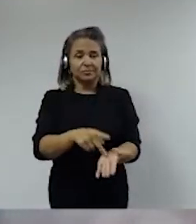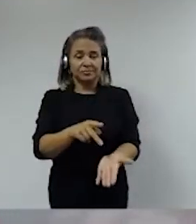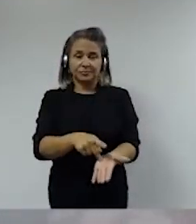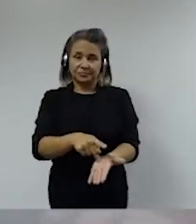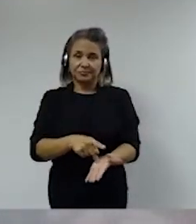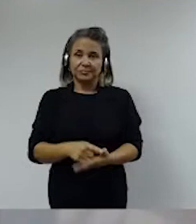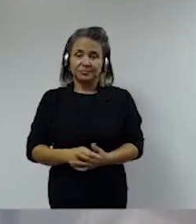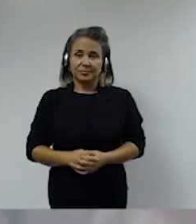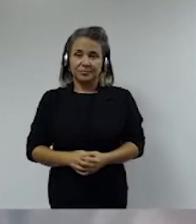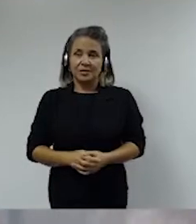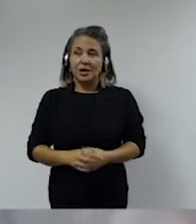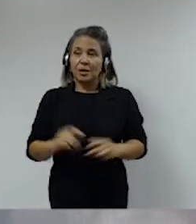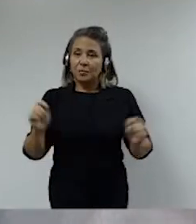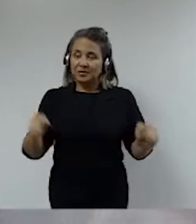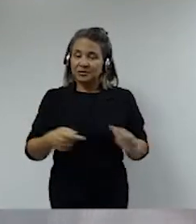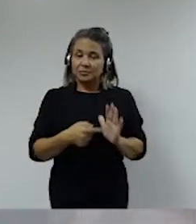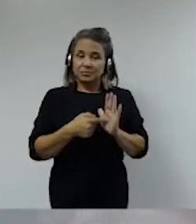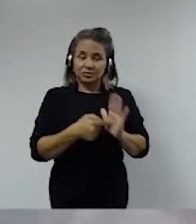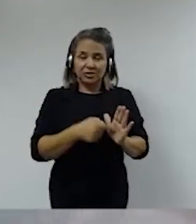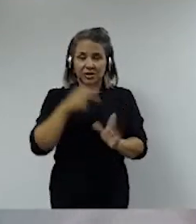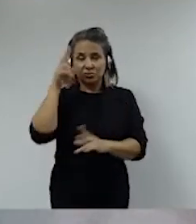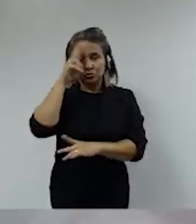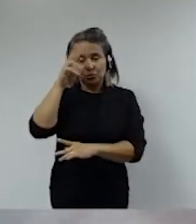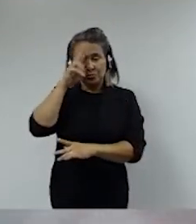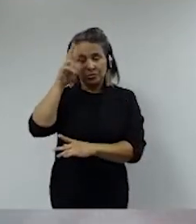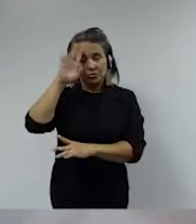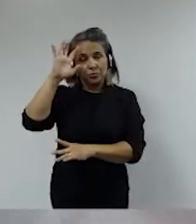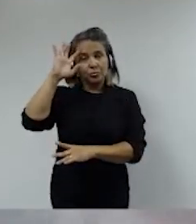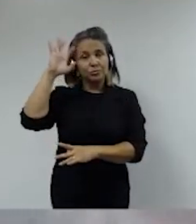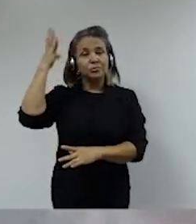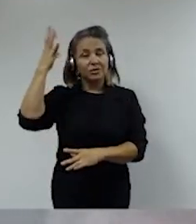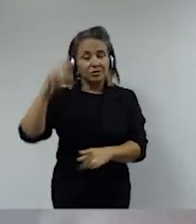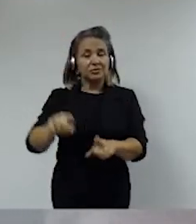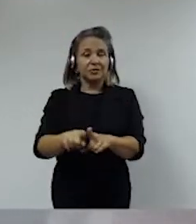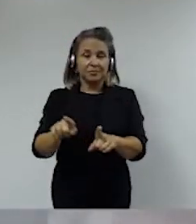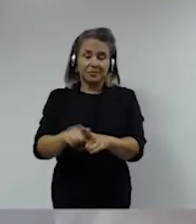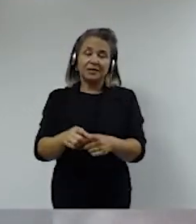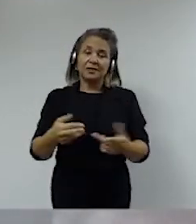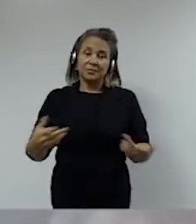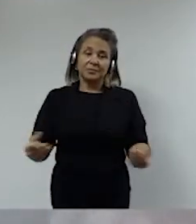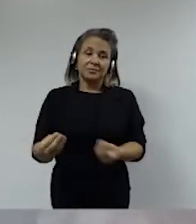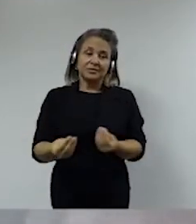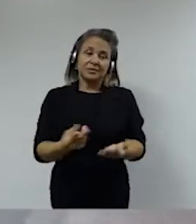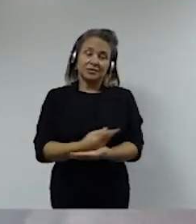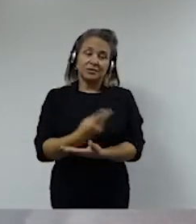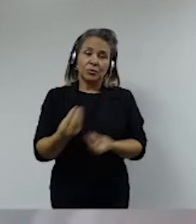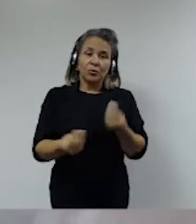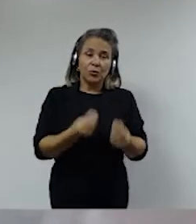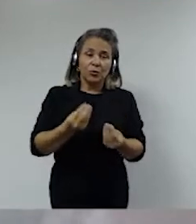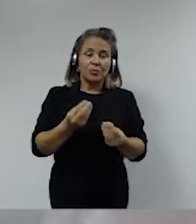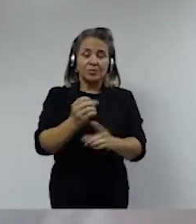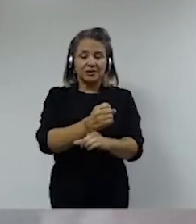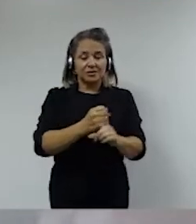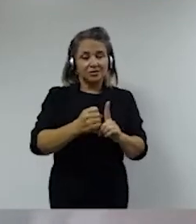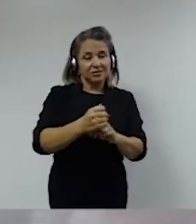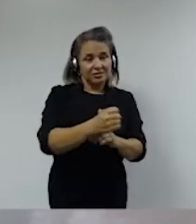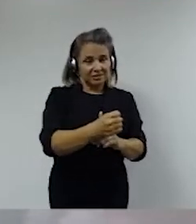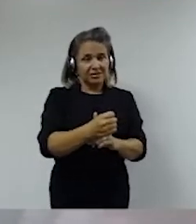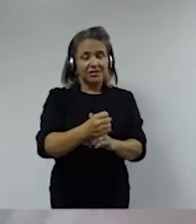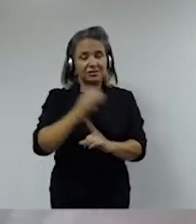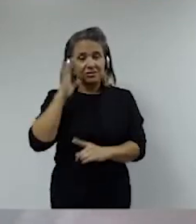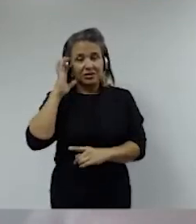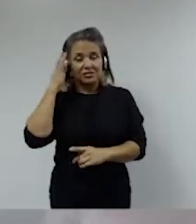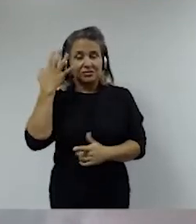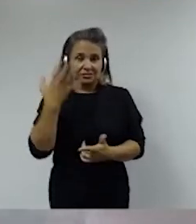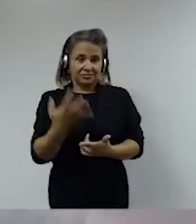Talvez poderíamos acrescentar histórico-cultural, né? Mas enfim, é um fenômeno cultural, a maneira, né, como as sociedades